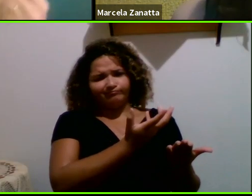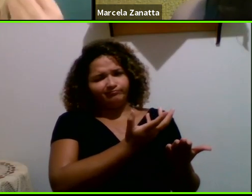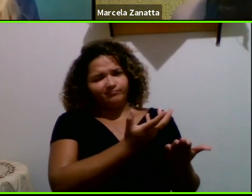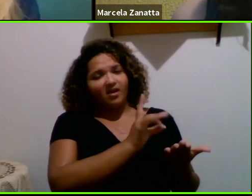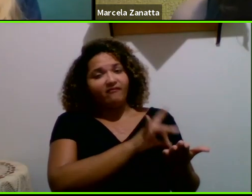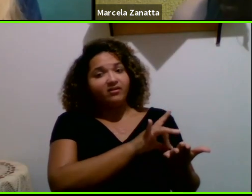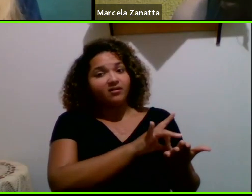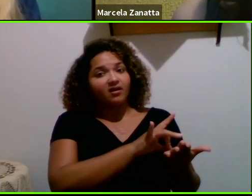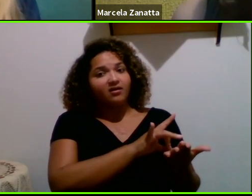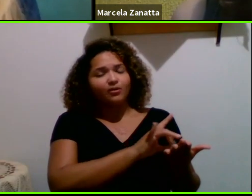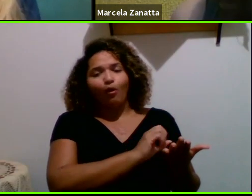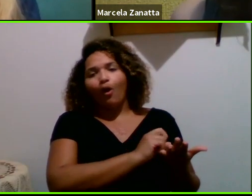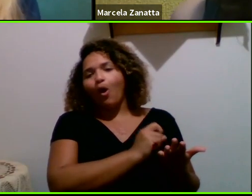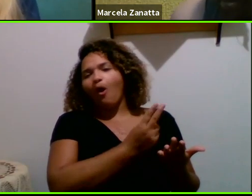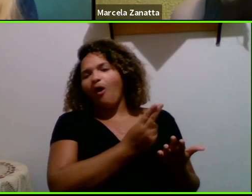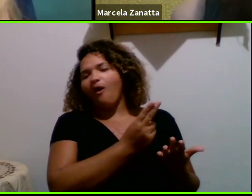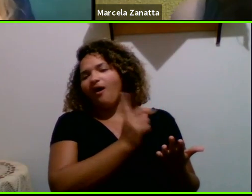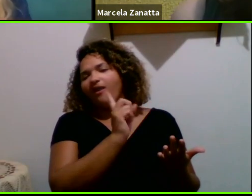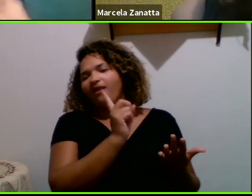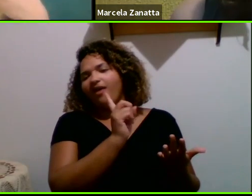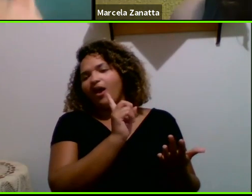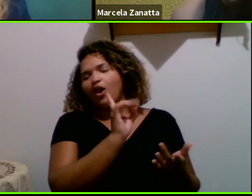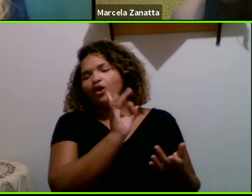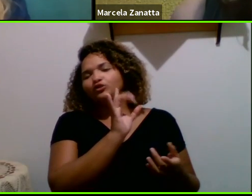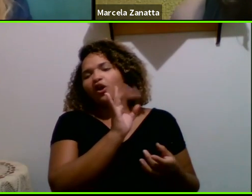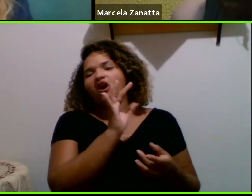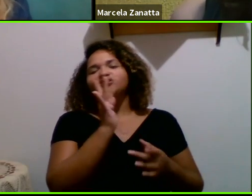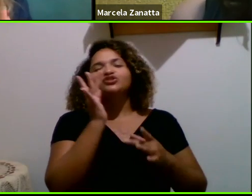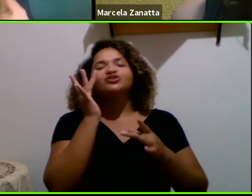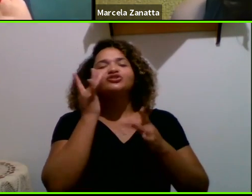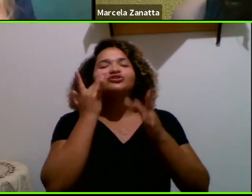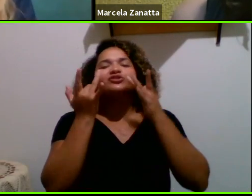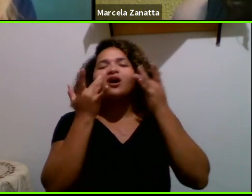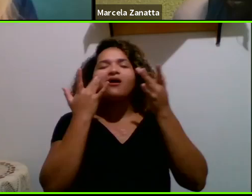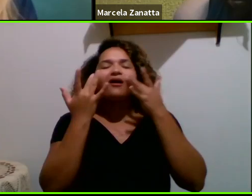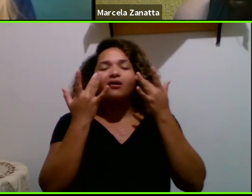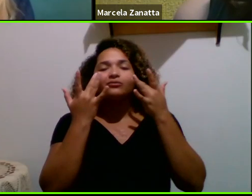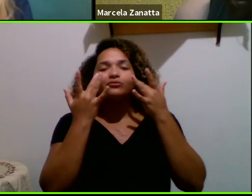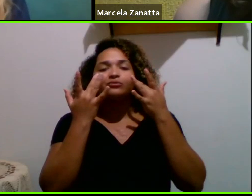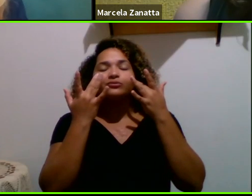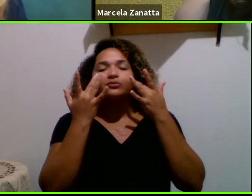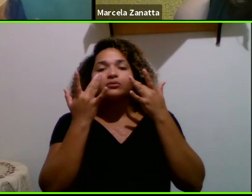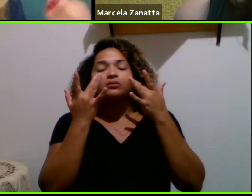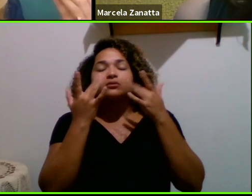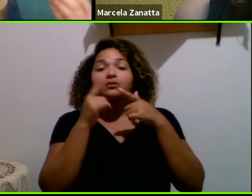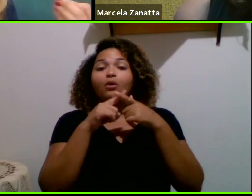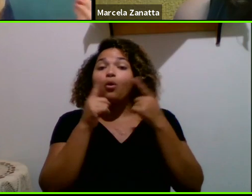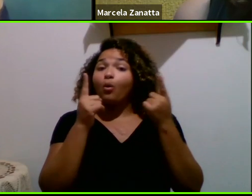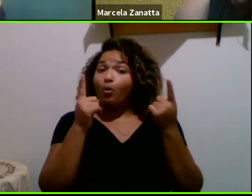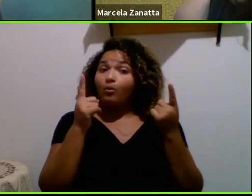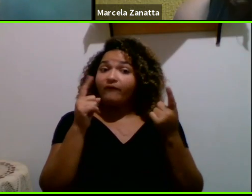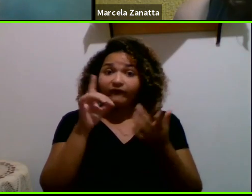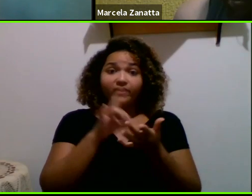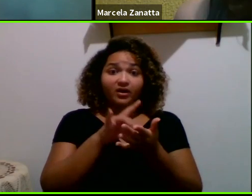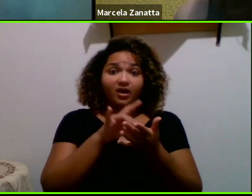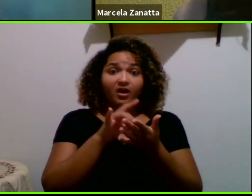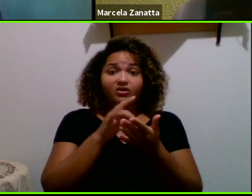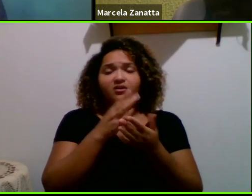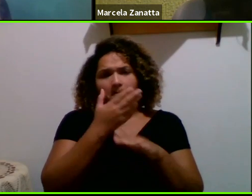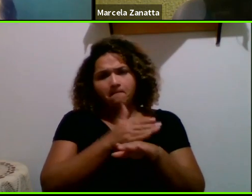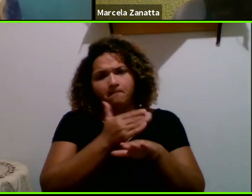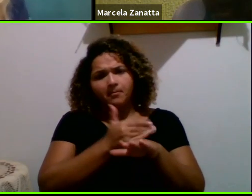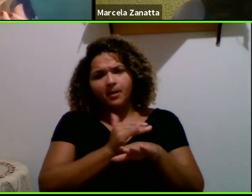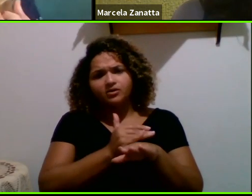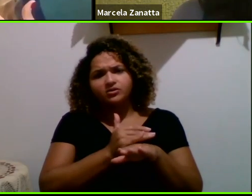É assim mesmo que nós trabalhamos? É assim mesmo que nós devemos praticar a admissão